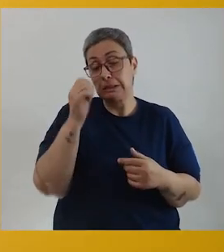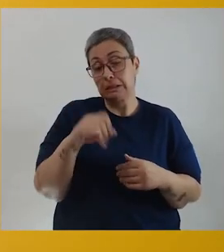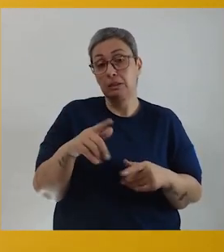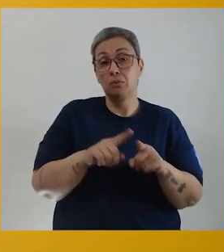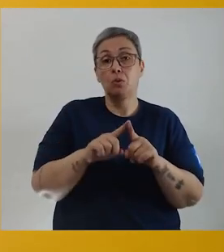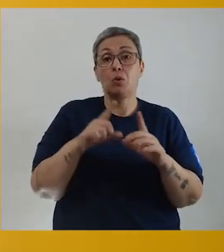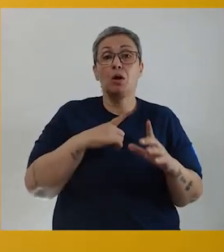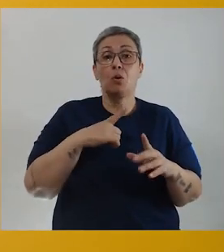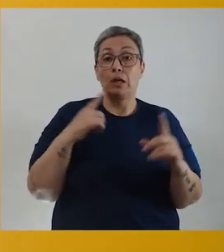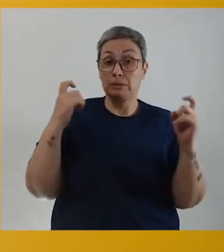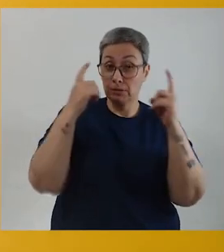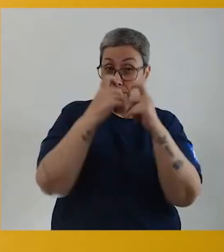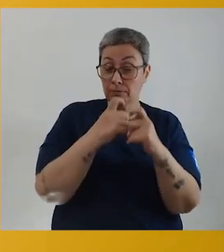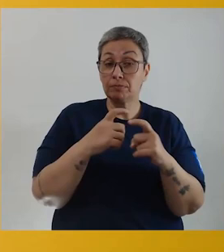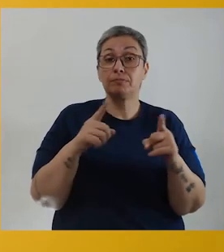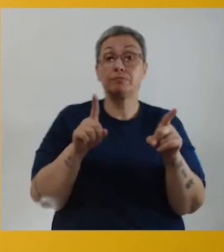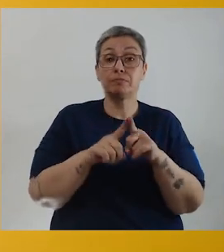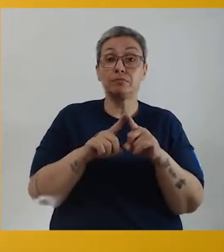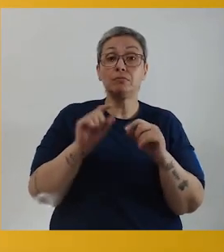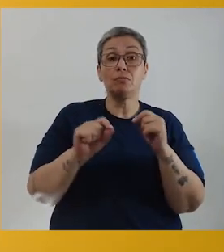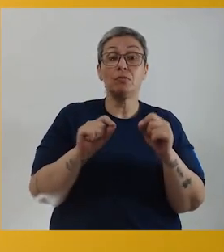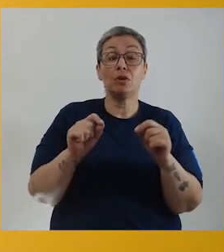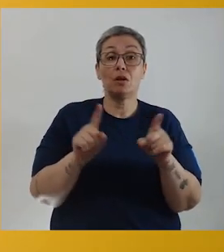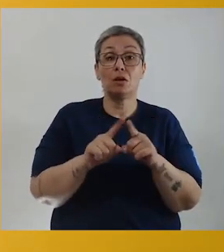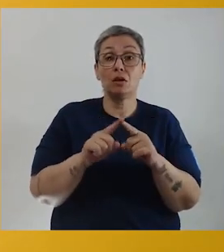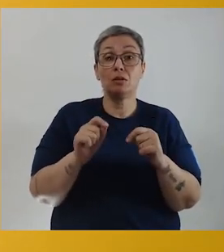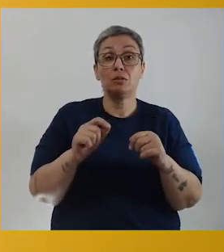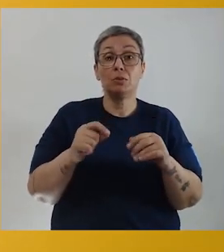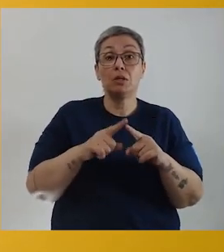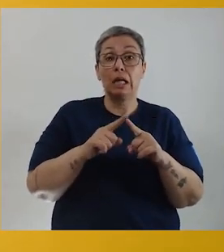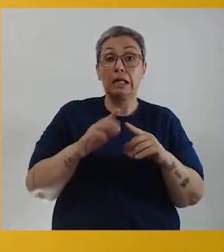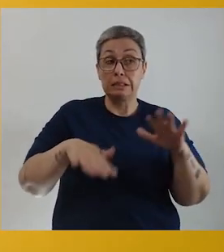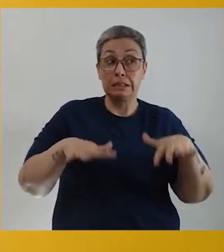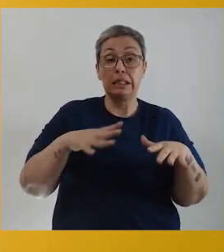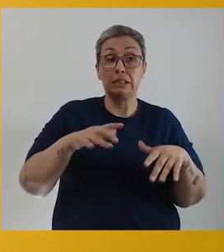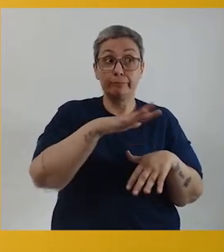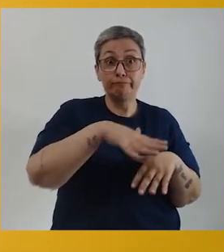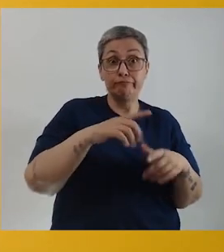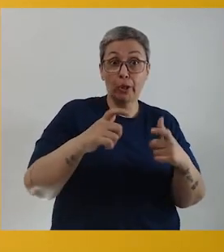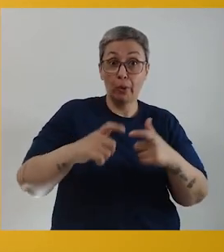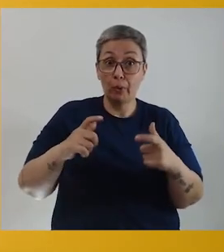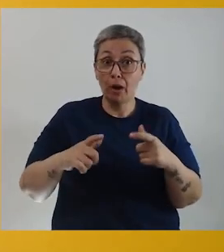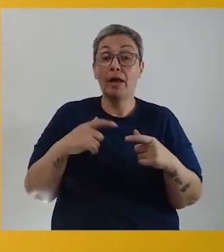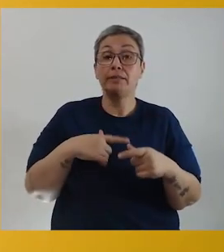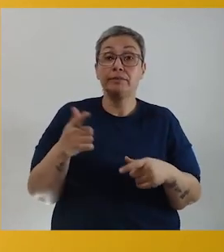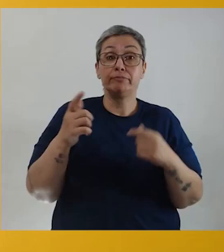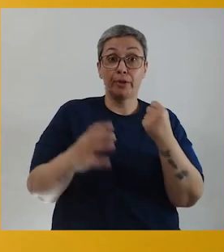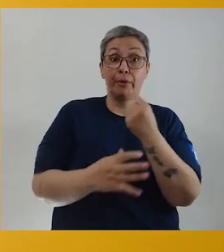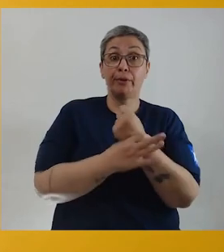sabemos, né, a dificuldade que os estabelecimentos têm de garantir